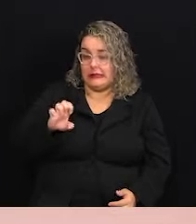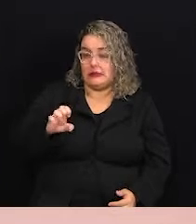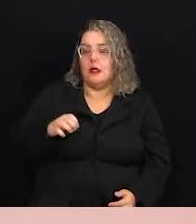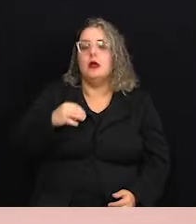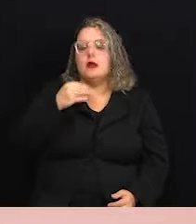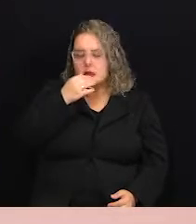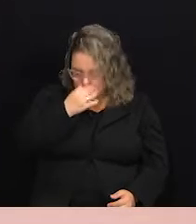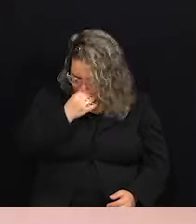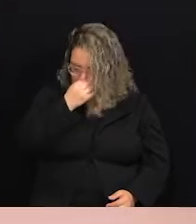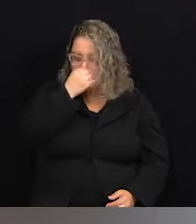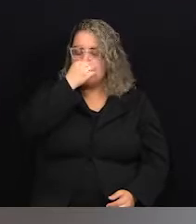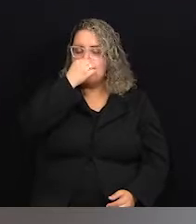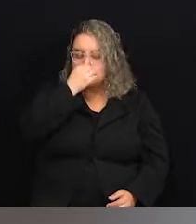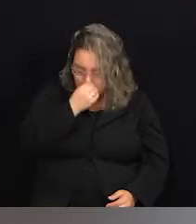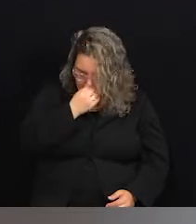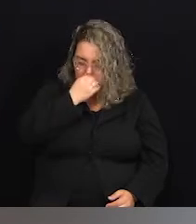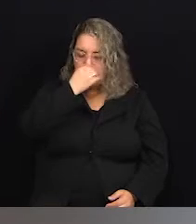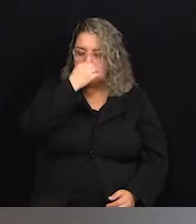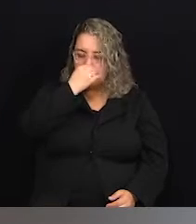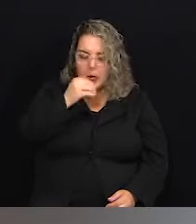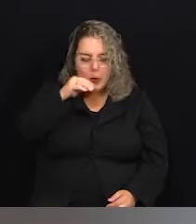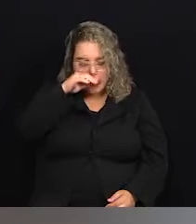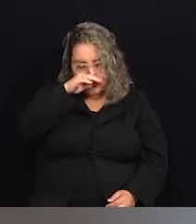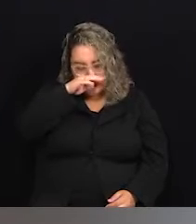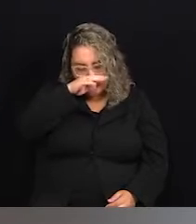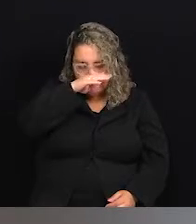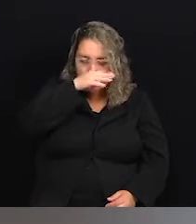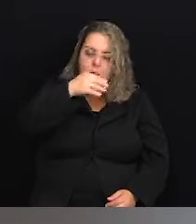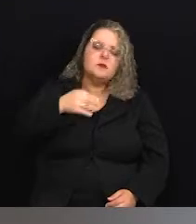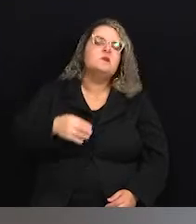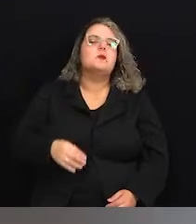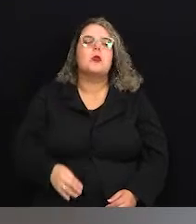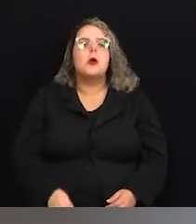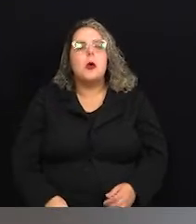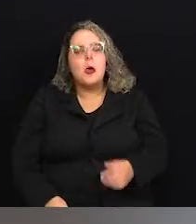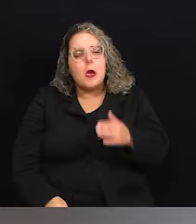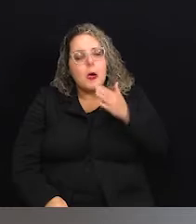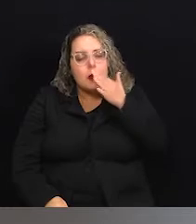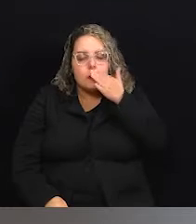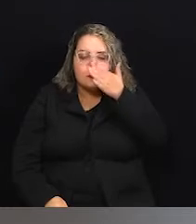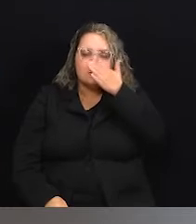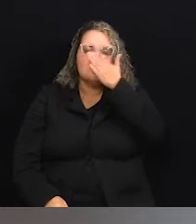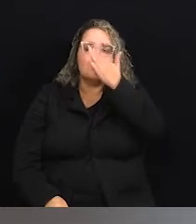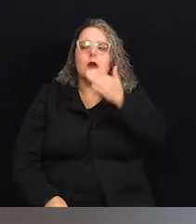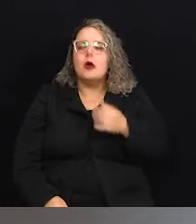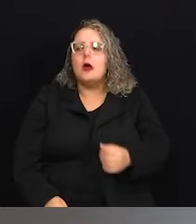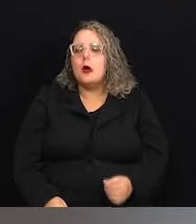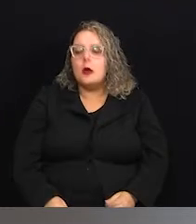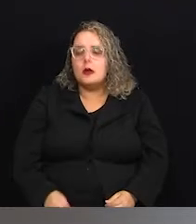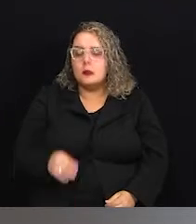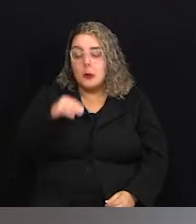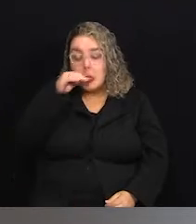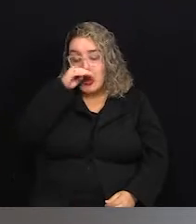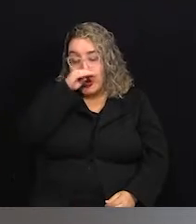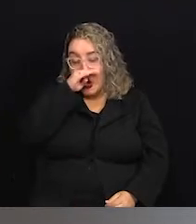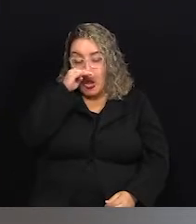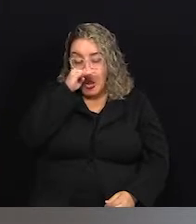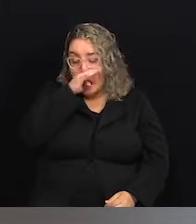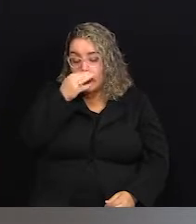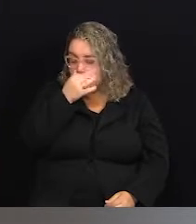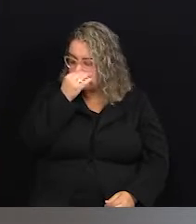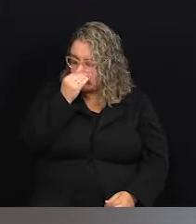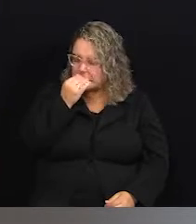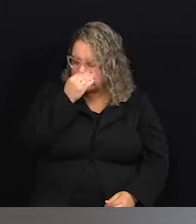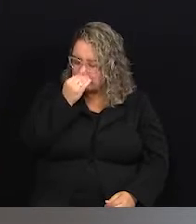aí tem espirros, tem começa a nariz correndo, tem o prurido nasal, aquela coceira no nariz.